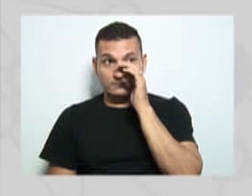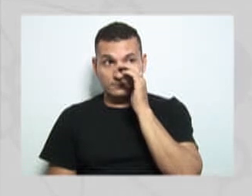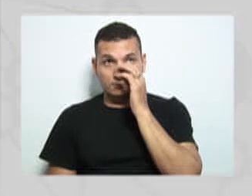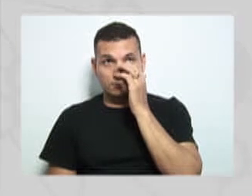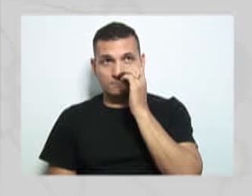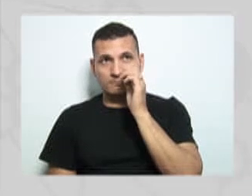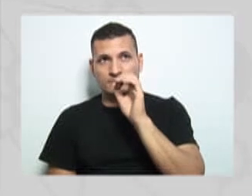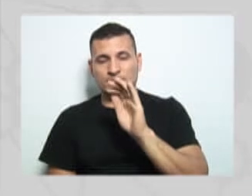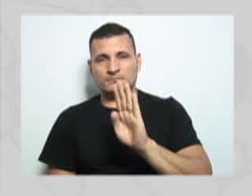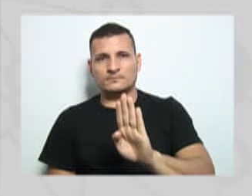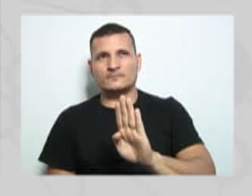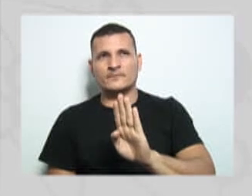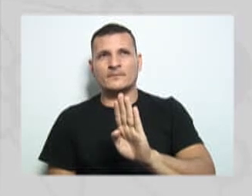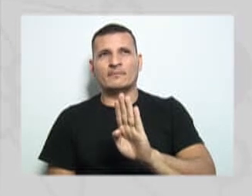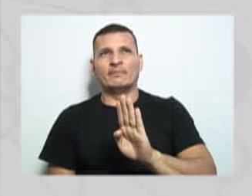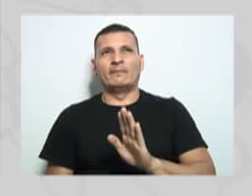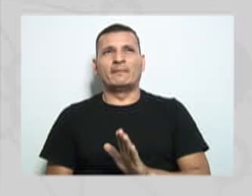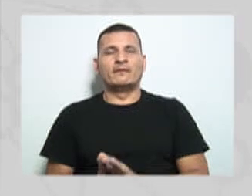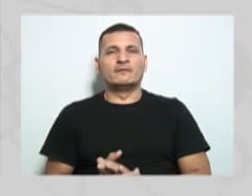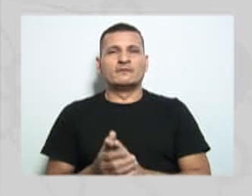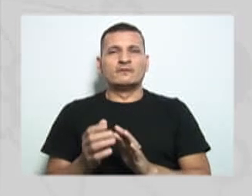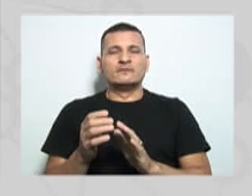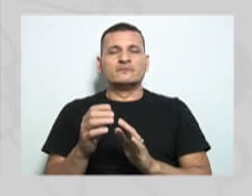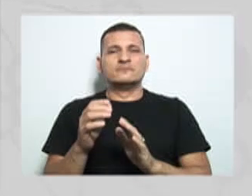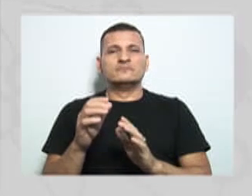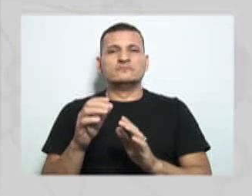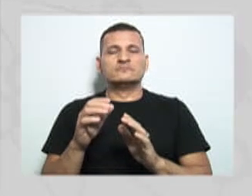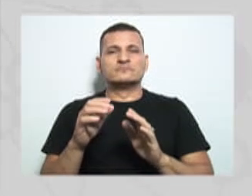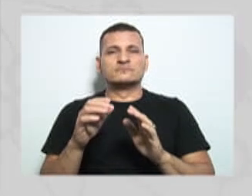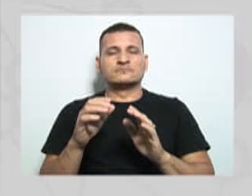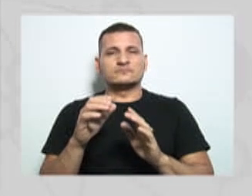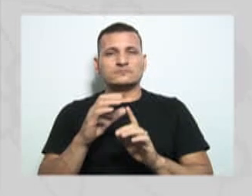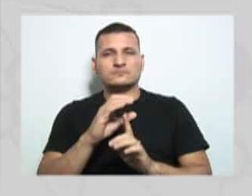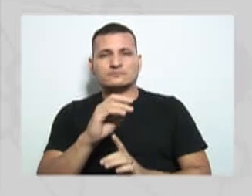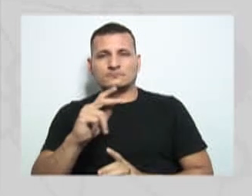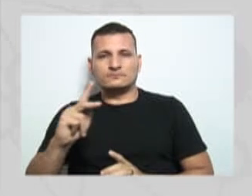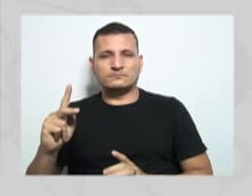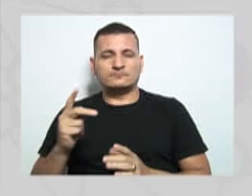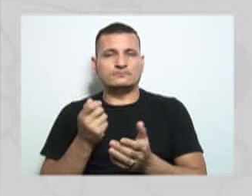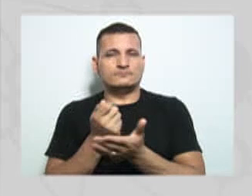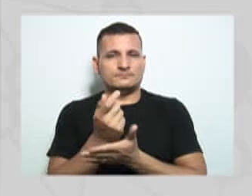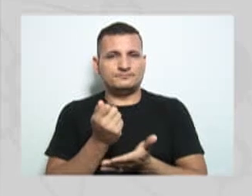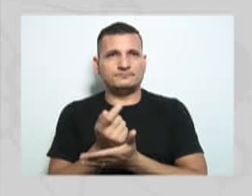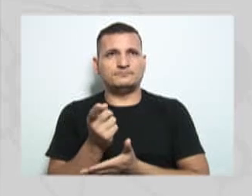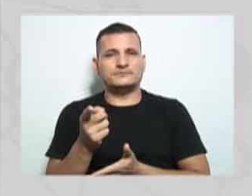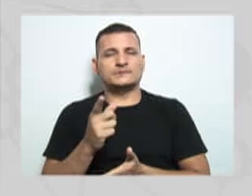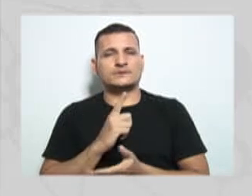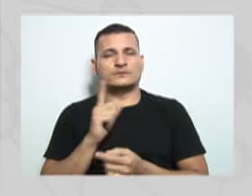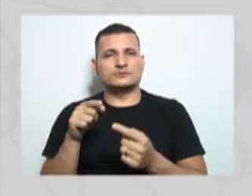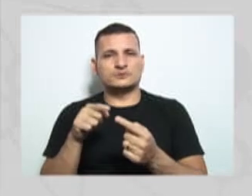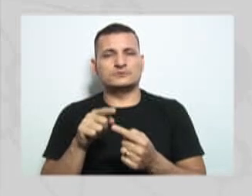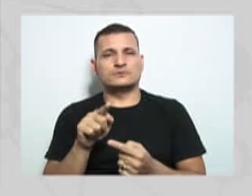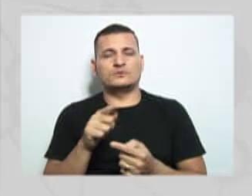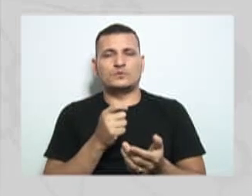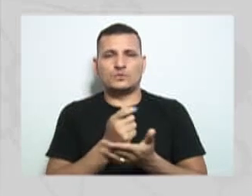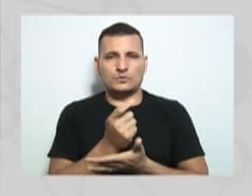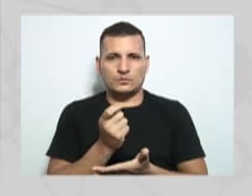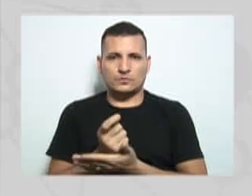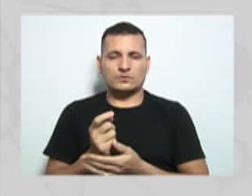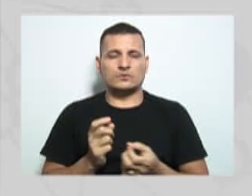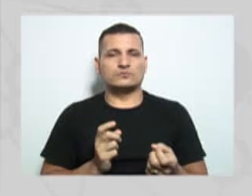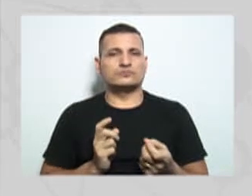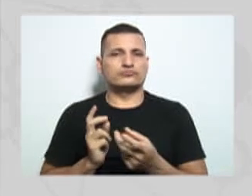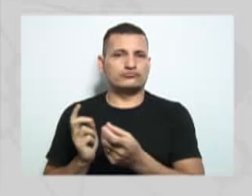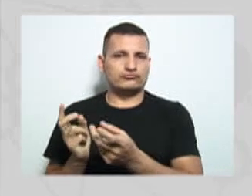B. As sociedades cooperativas de consumo que tenham por objeto a compra e o fornecimento de bens